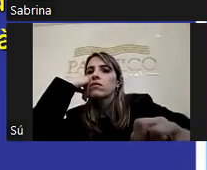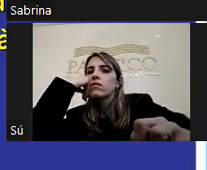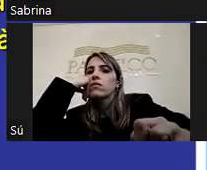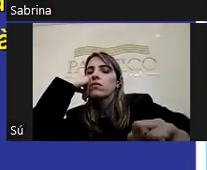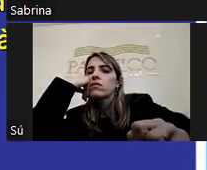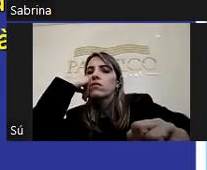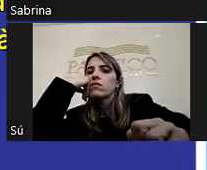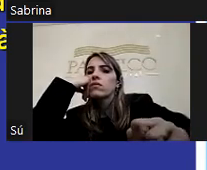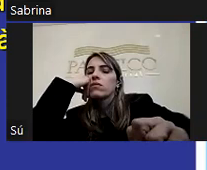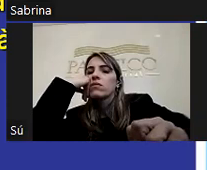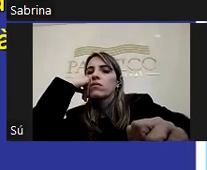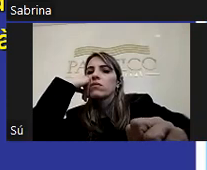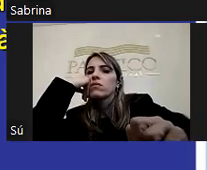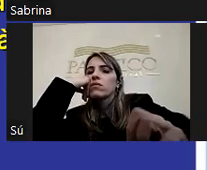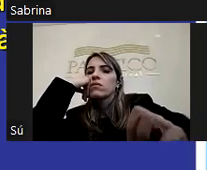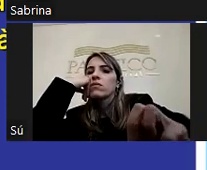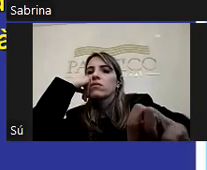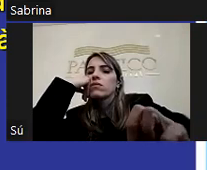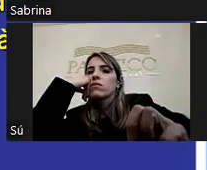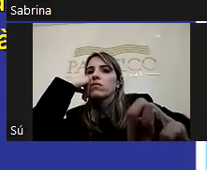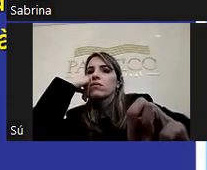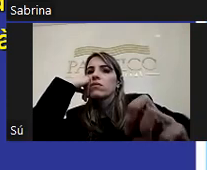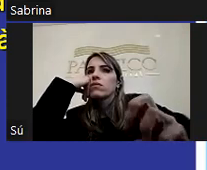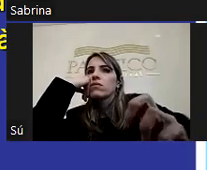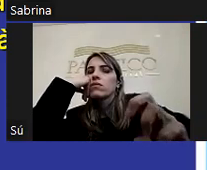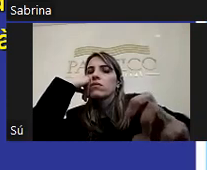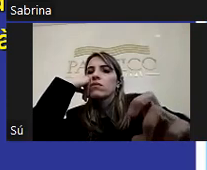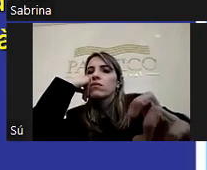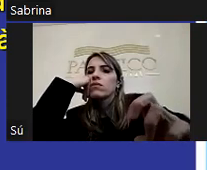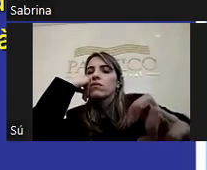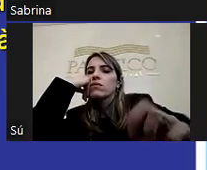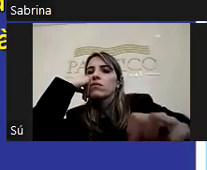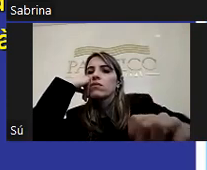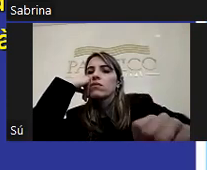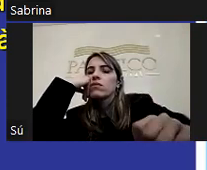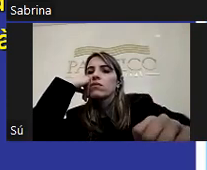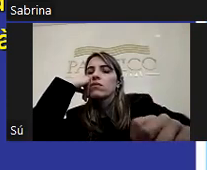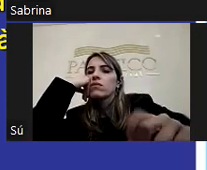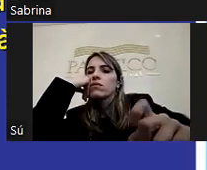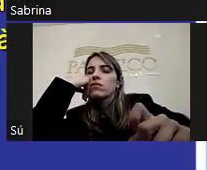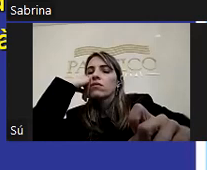Inconscientemente, como que isso vai penetrar em mim? Vai me machucar?